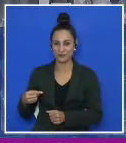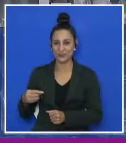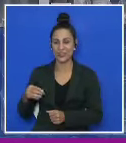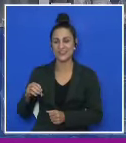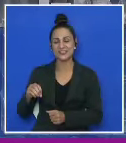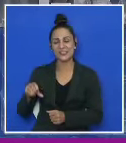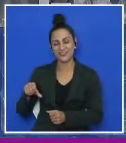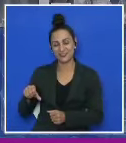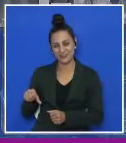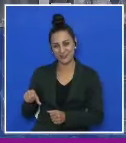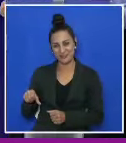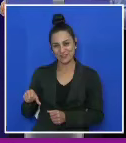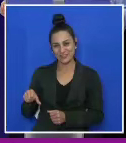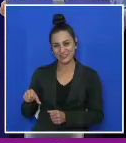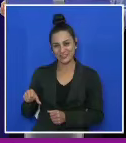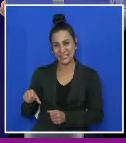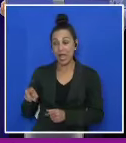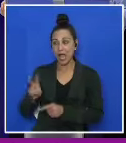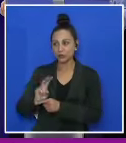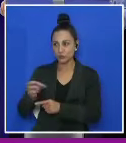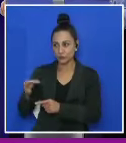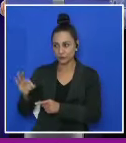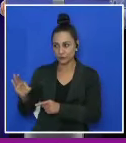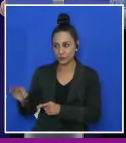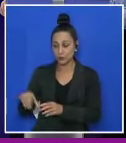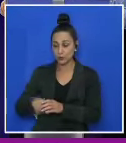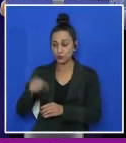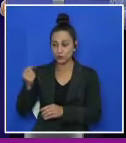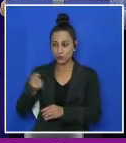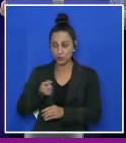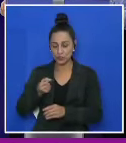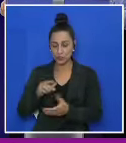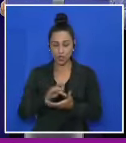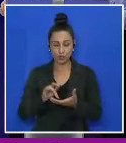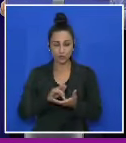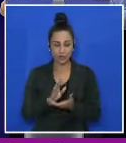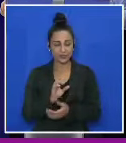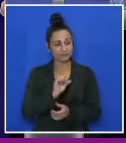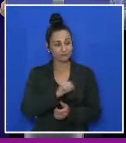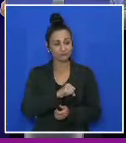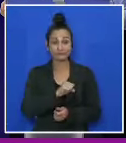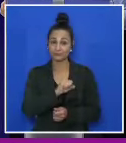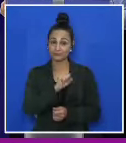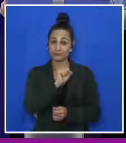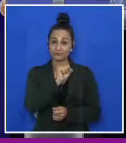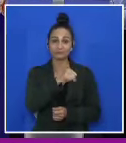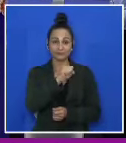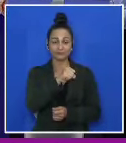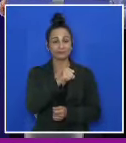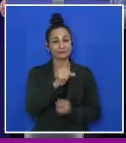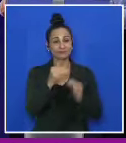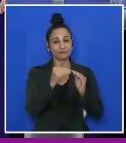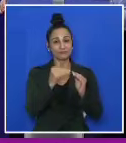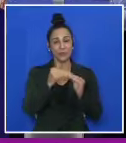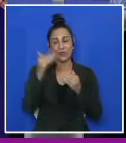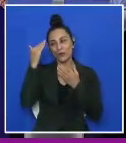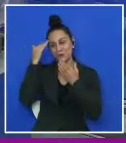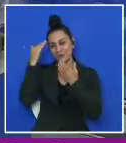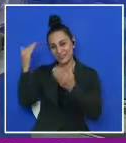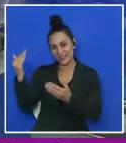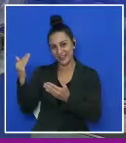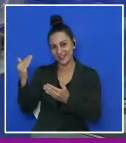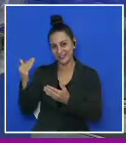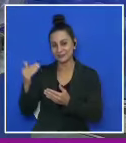e 09. Auditores, confirmam os números sorteados na Loto Fácil? Sim, confirmo. Sim, confirmo.